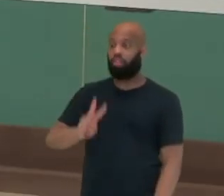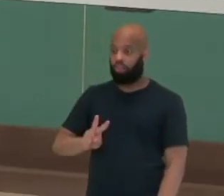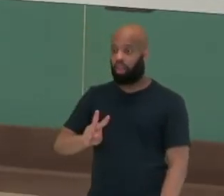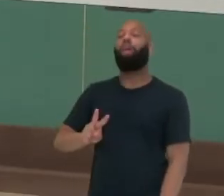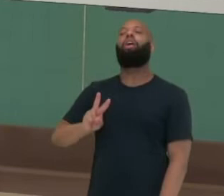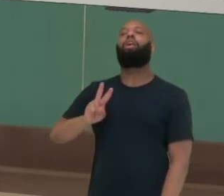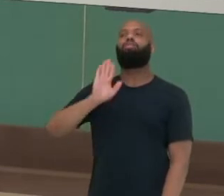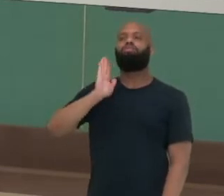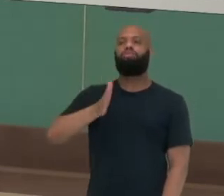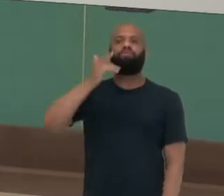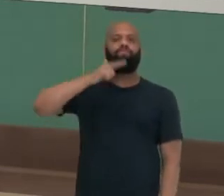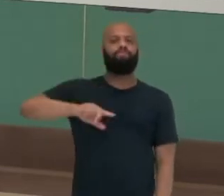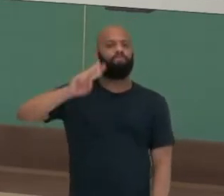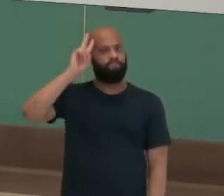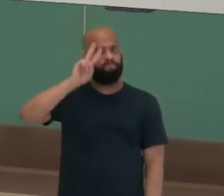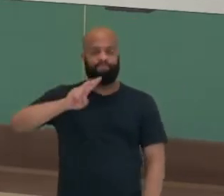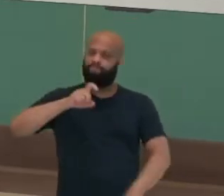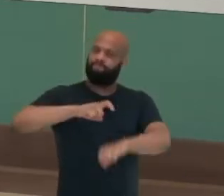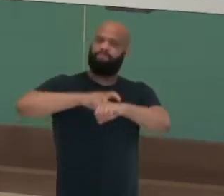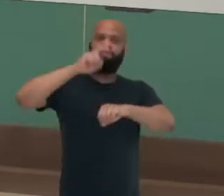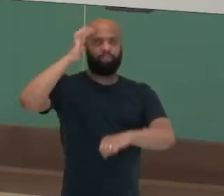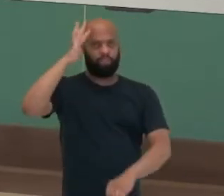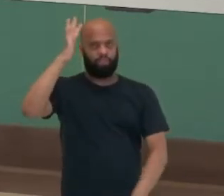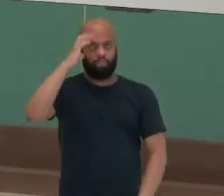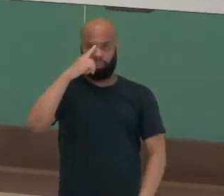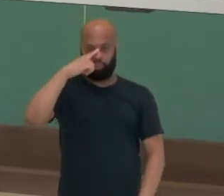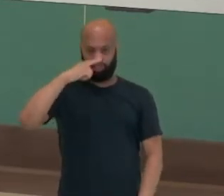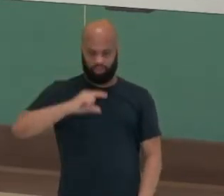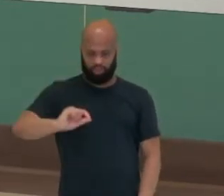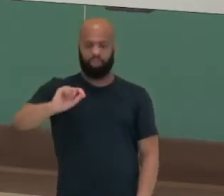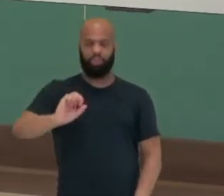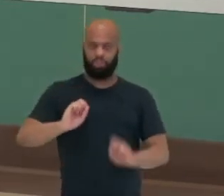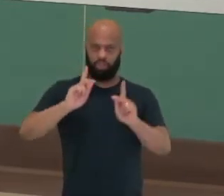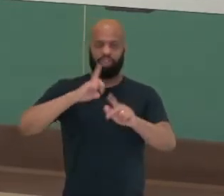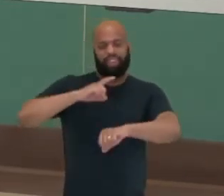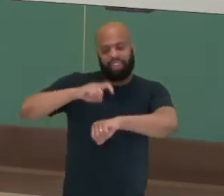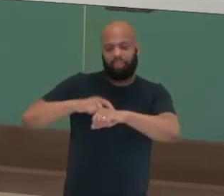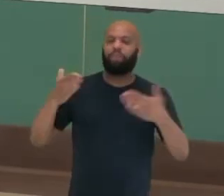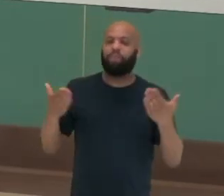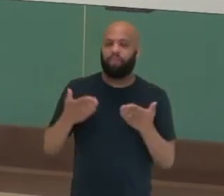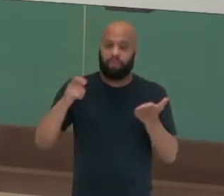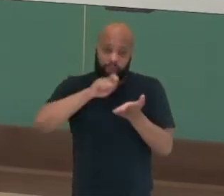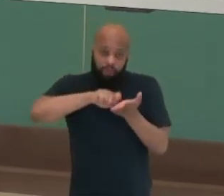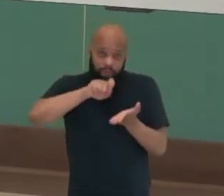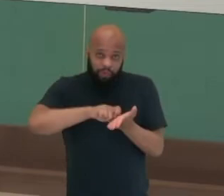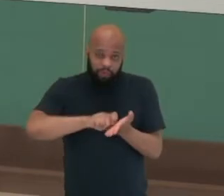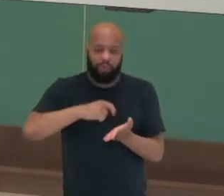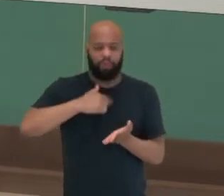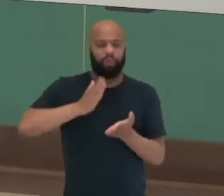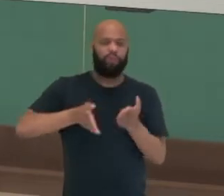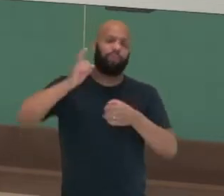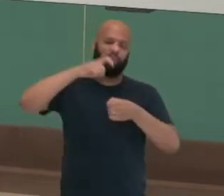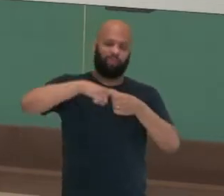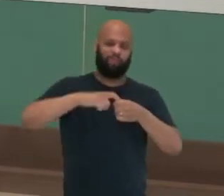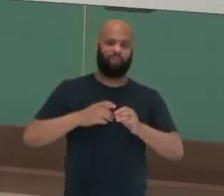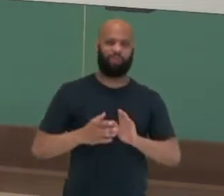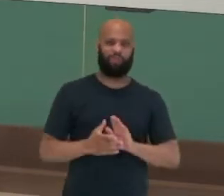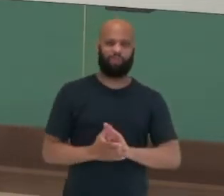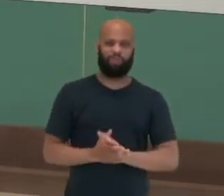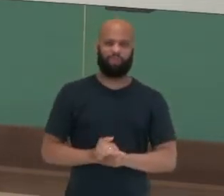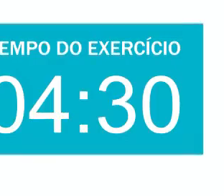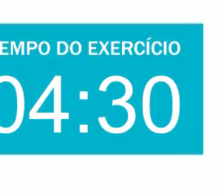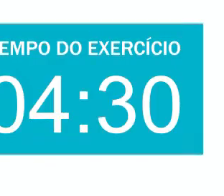já lembrar mais das teorias desenvolvidas pelo Locke. Vou deixar um tempinho para você responder e a gente já volta.